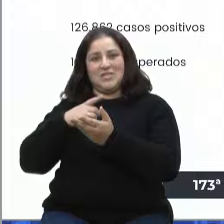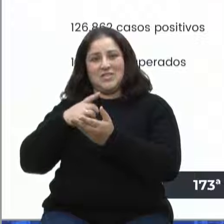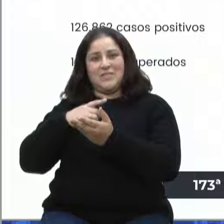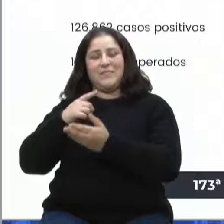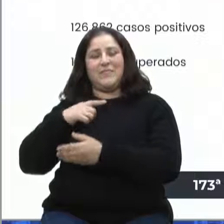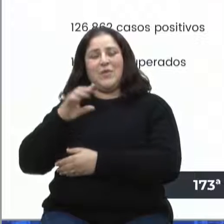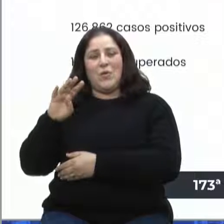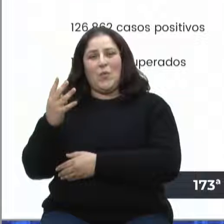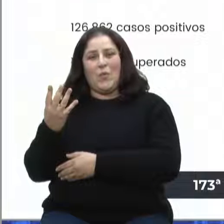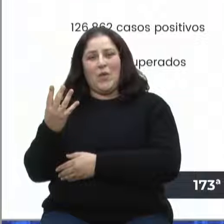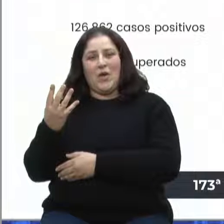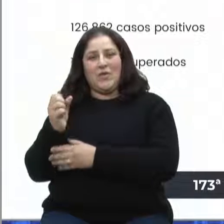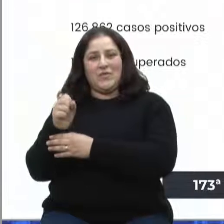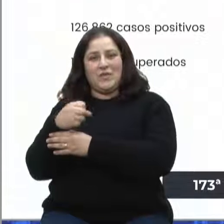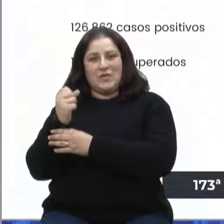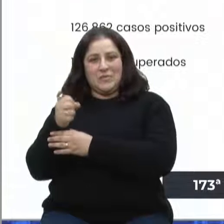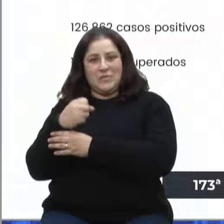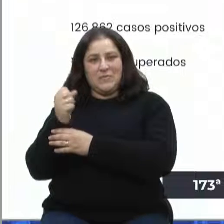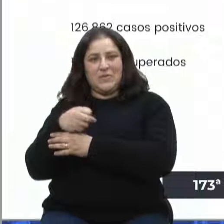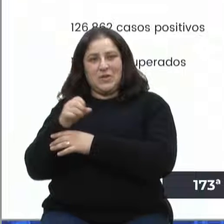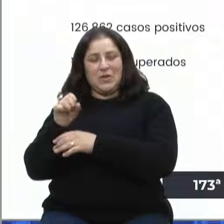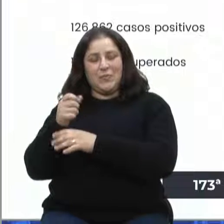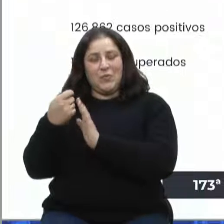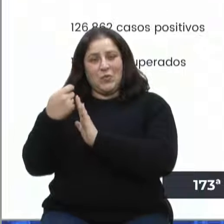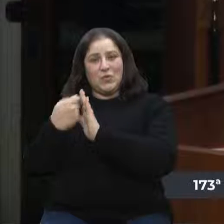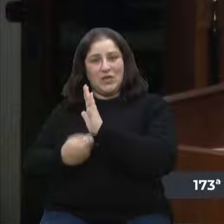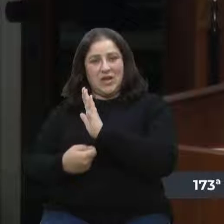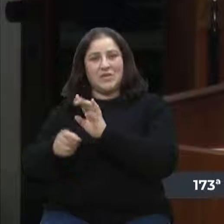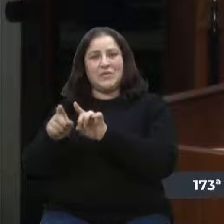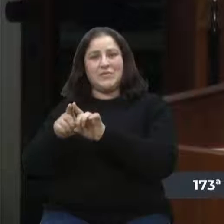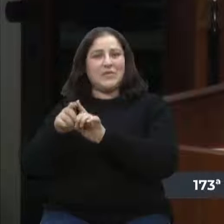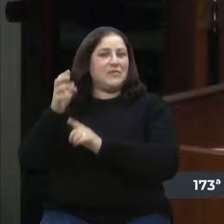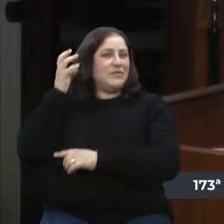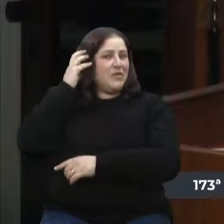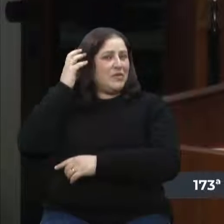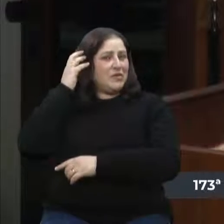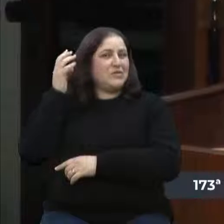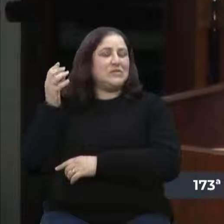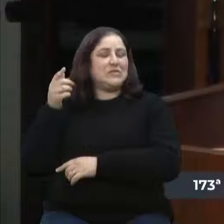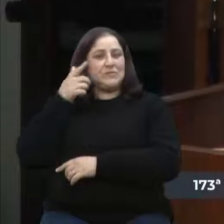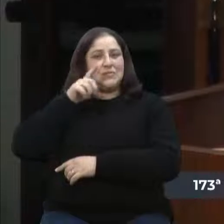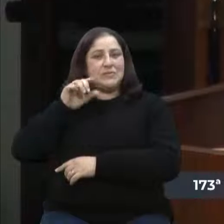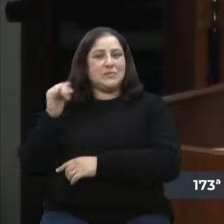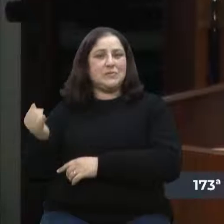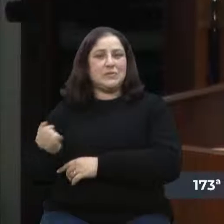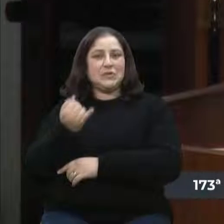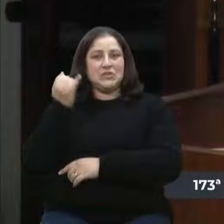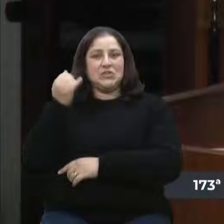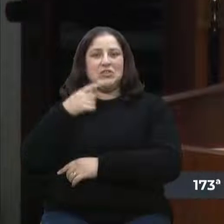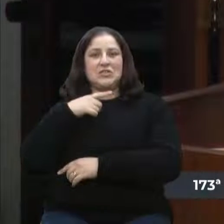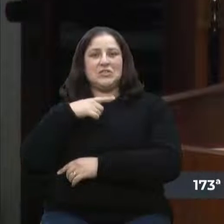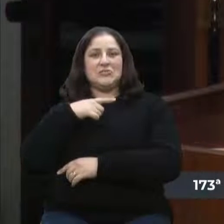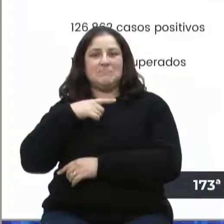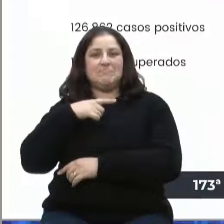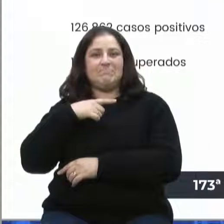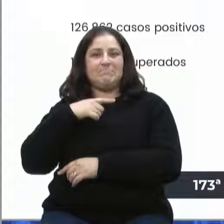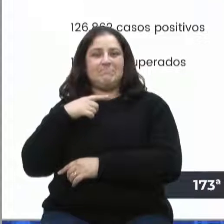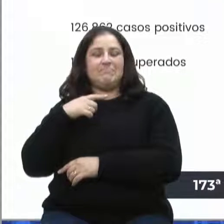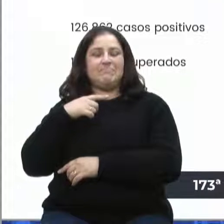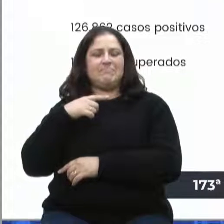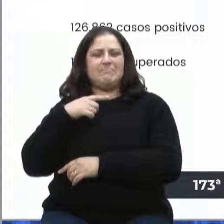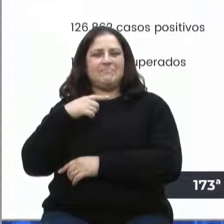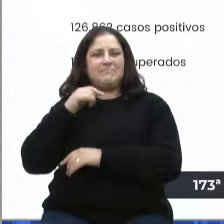concursados, com fonoaudiólogos. Então, é um ganho muito importante. E trazendo alguns dados, né, atualizados, vou pedir para o pessoal da TV Câmara mostrar